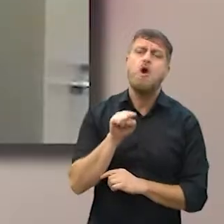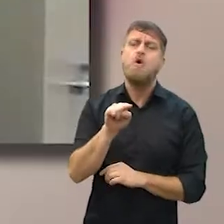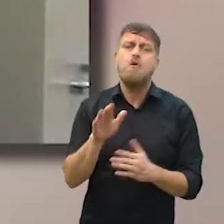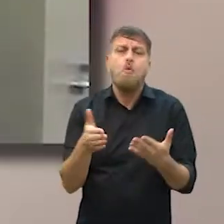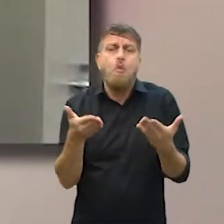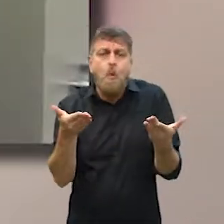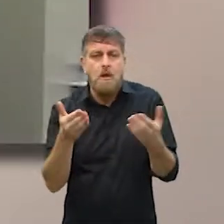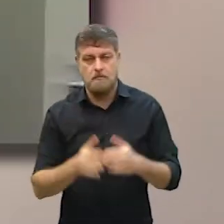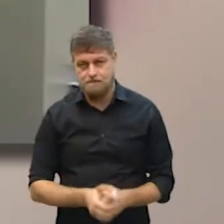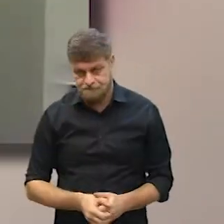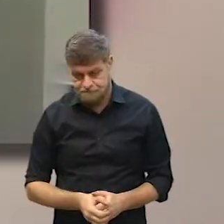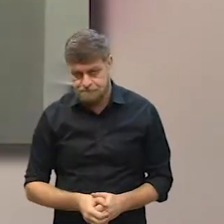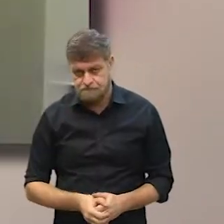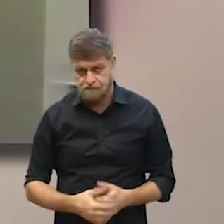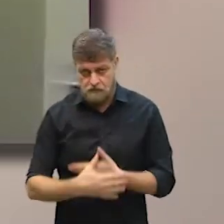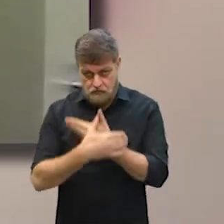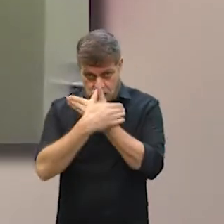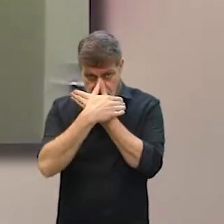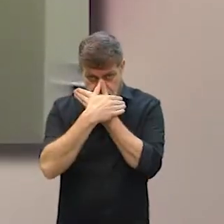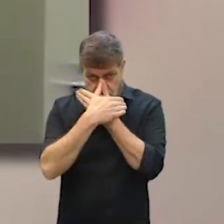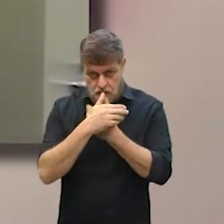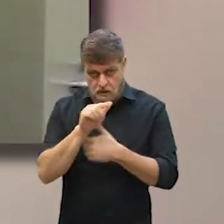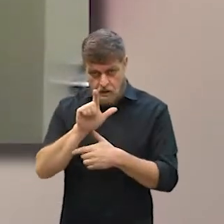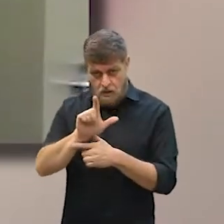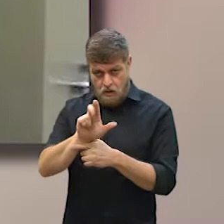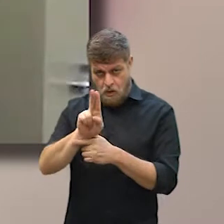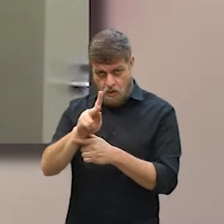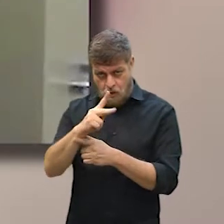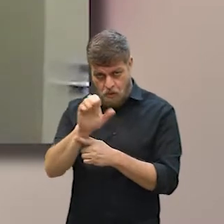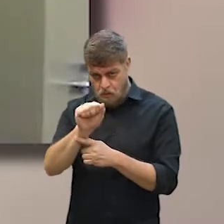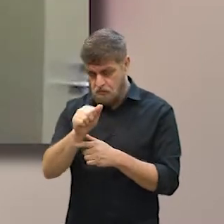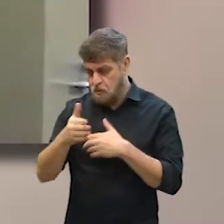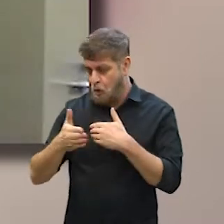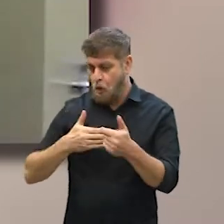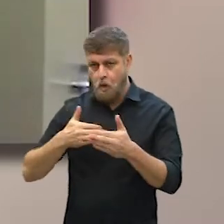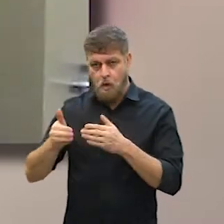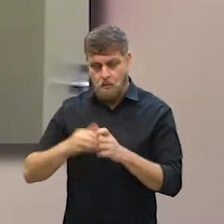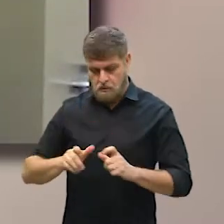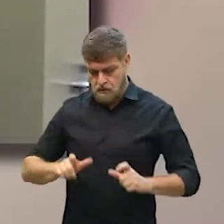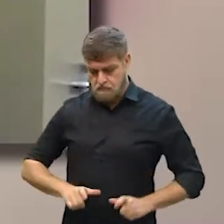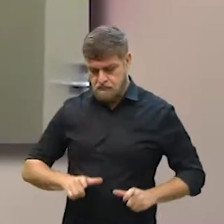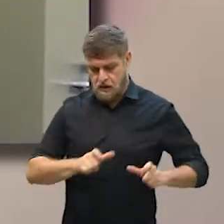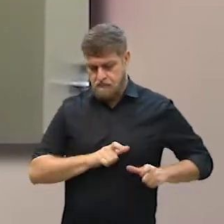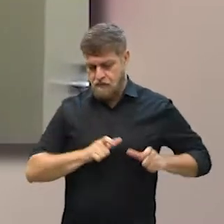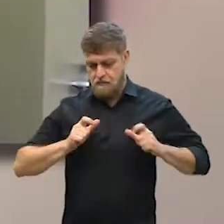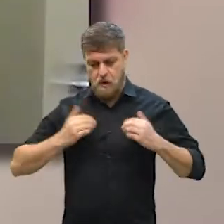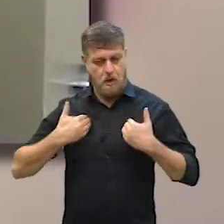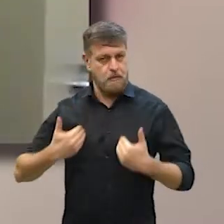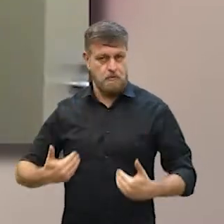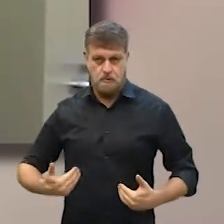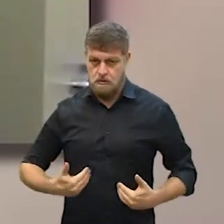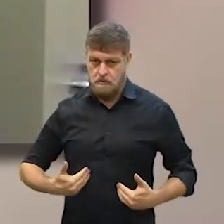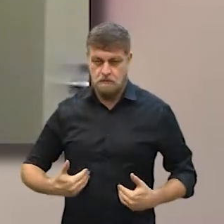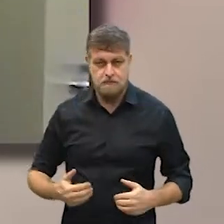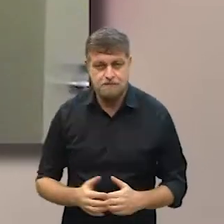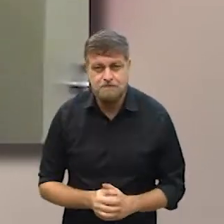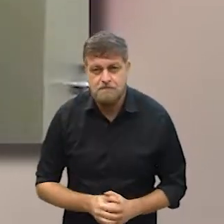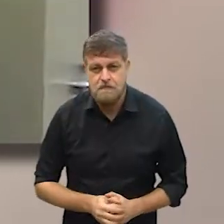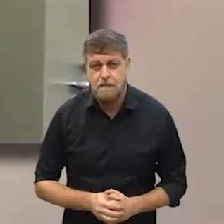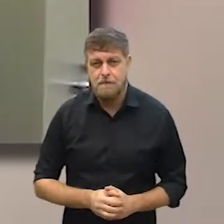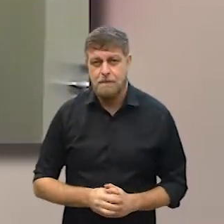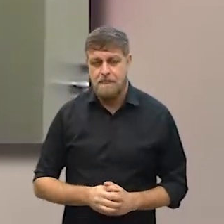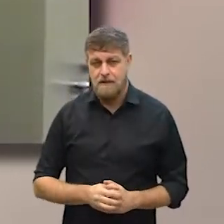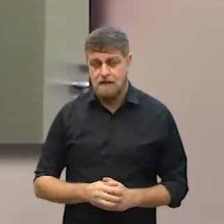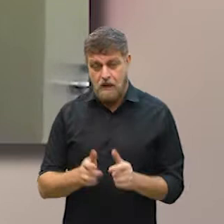Doutor o lupus ele pode afetar Como já mencionei qualquer parte do organismo O que é a parte do corpo